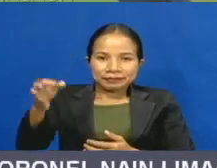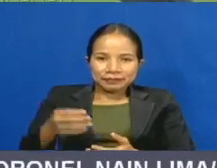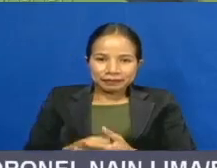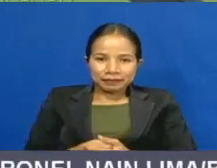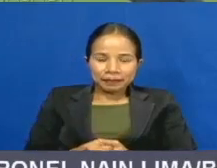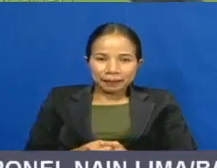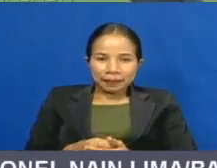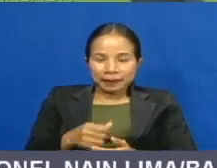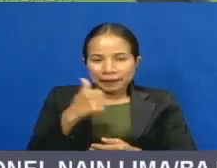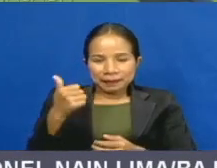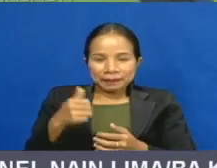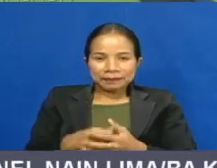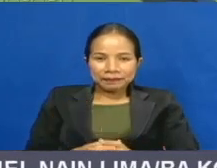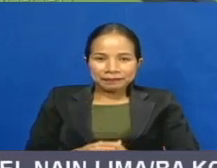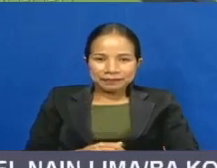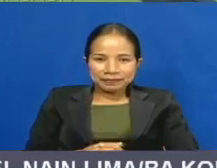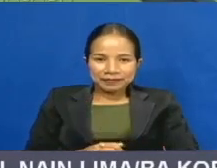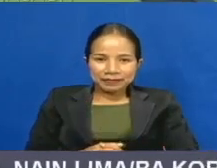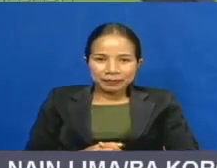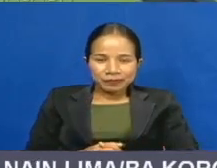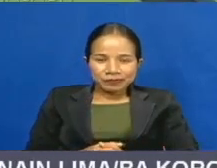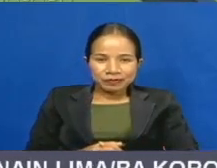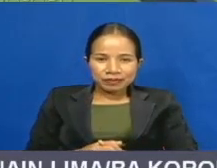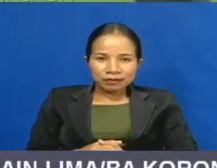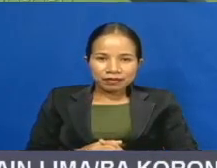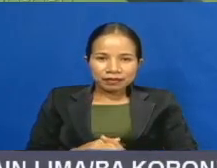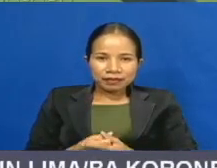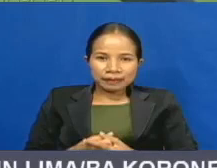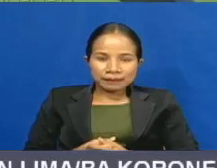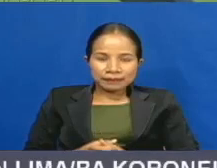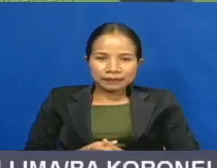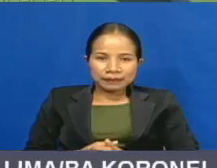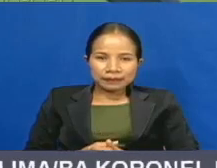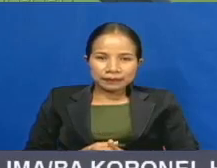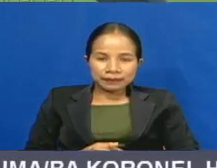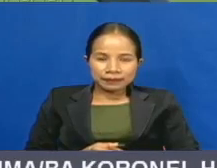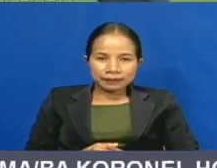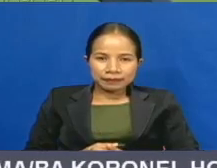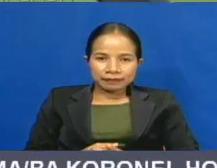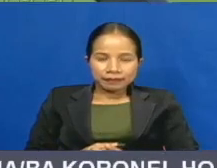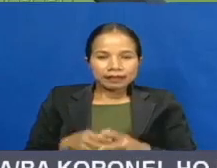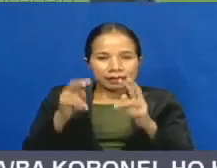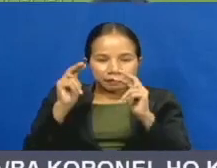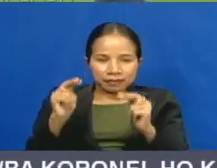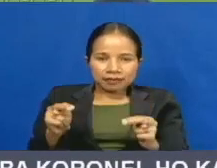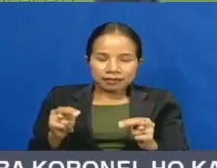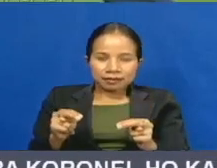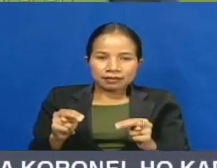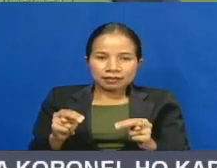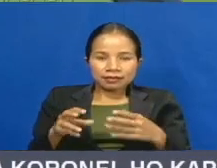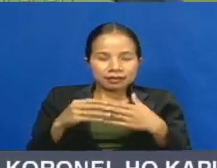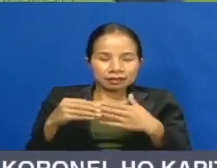plano balo eksekuta mas incompleto portanto precisa iha medidas fom